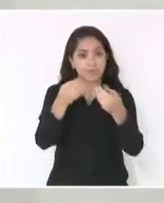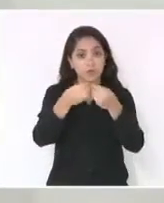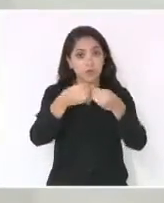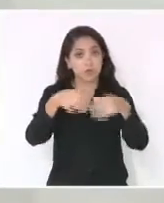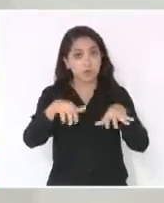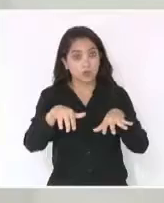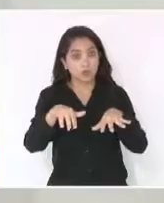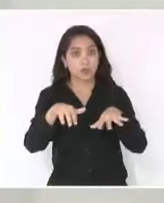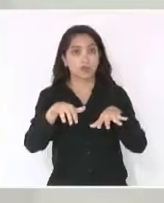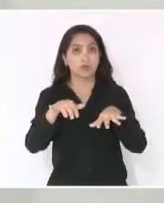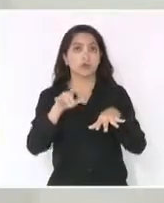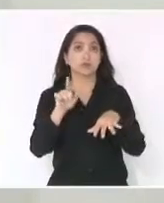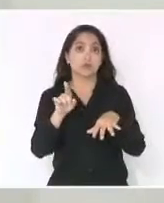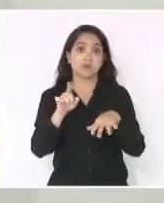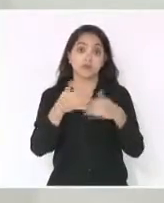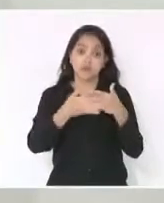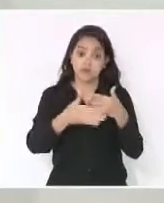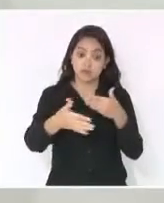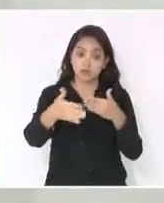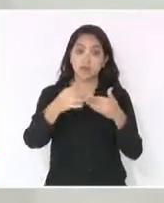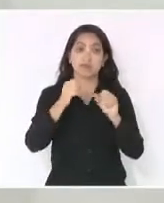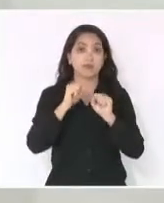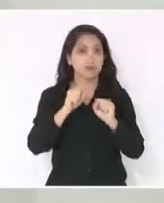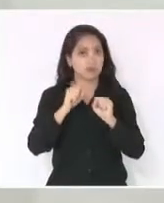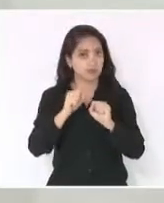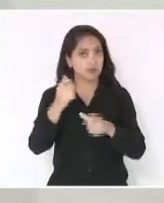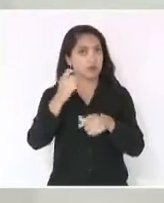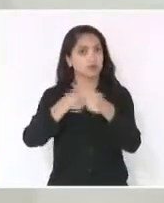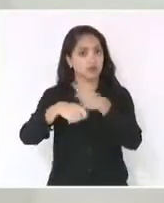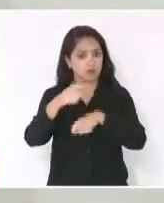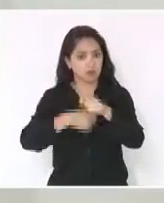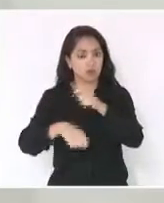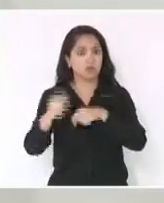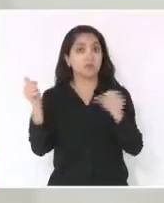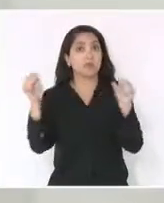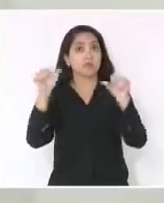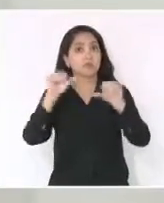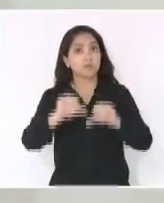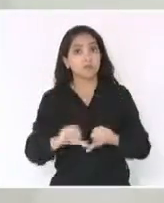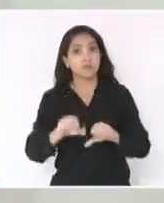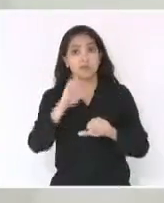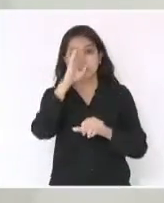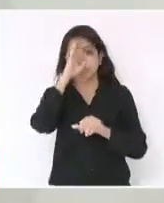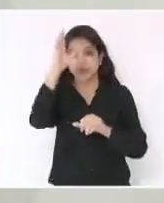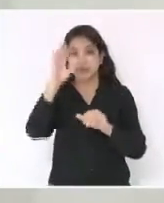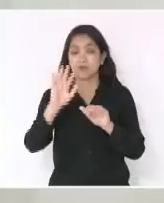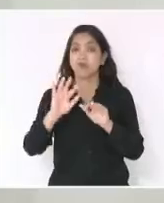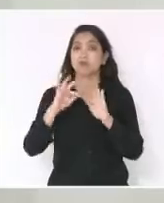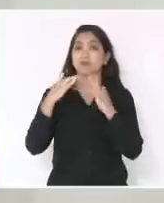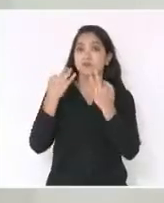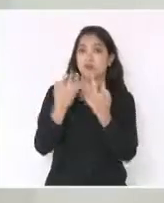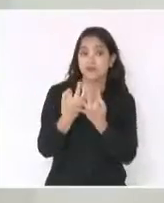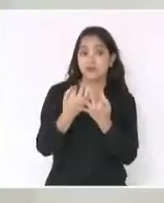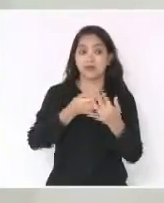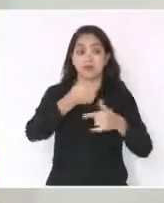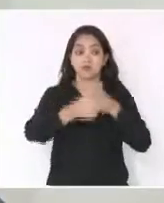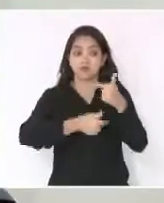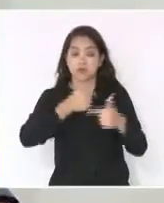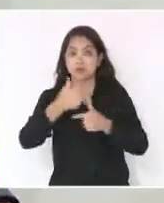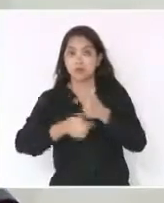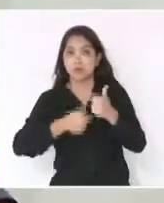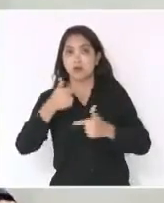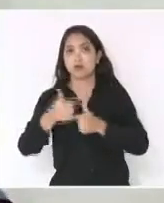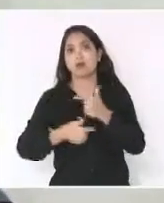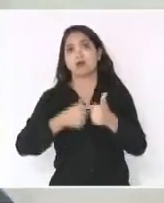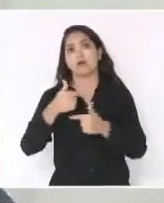está causando e causará a economia brasileira e principalmente às famílias aos empregos das pessoas é